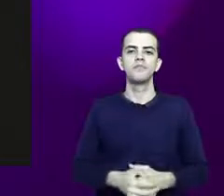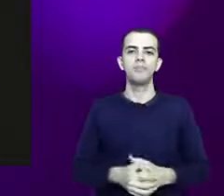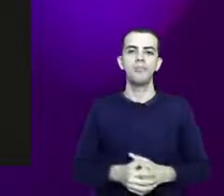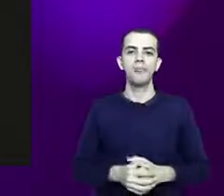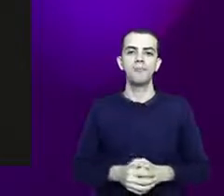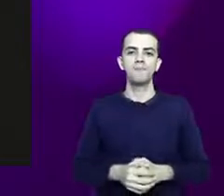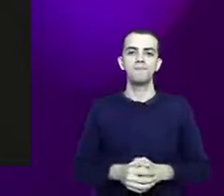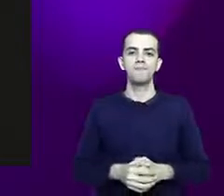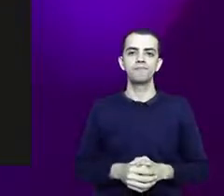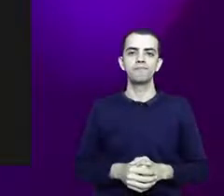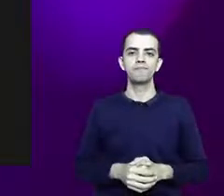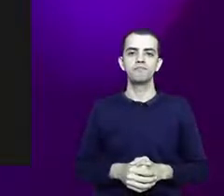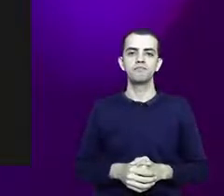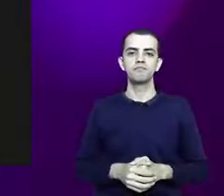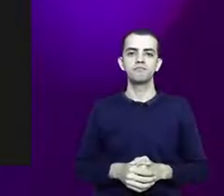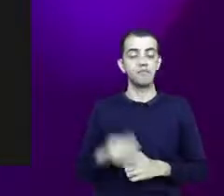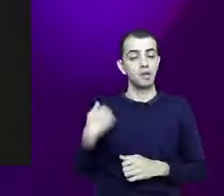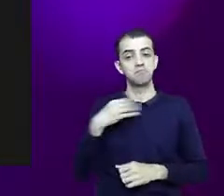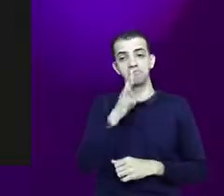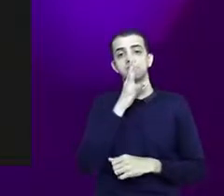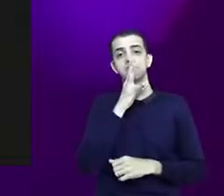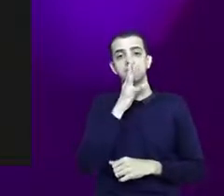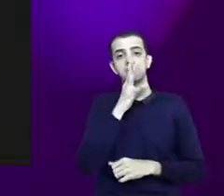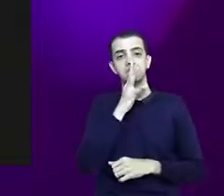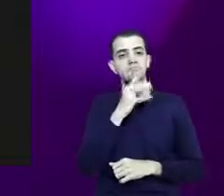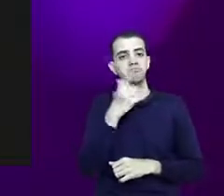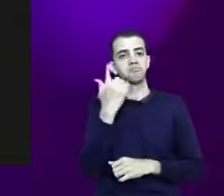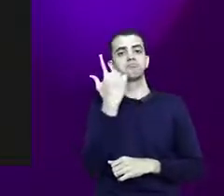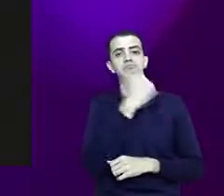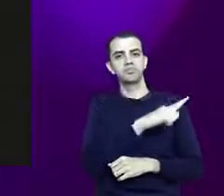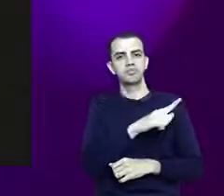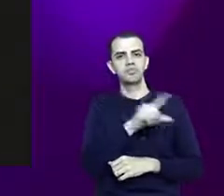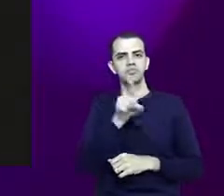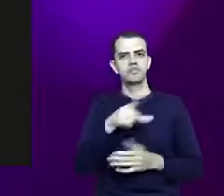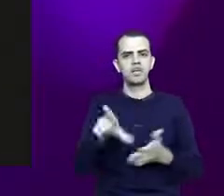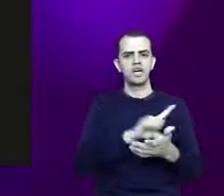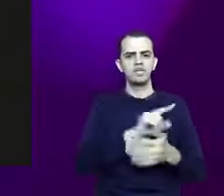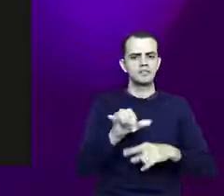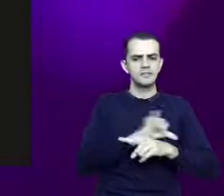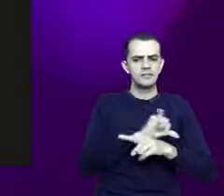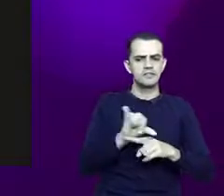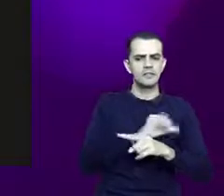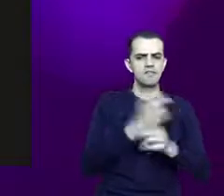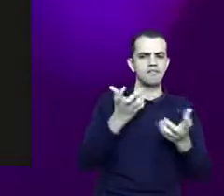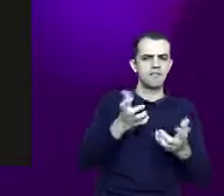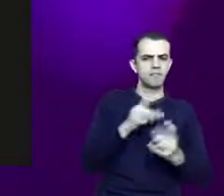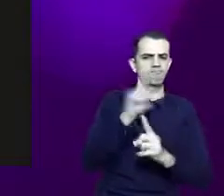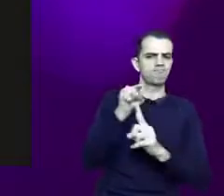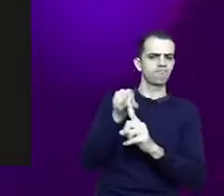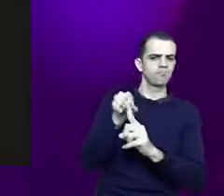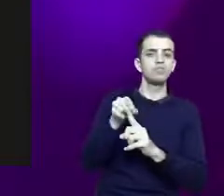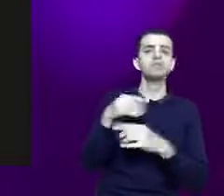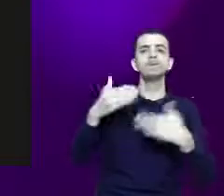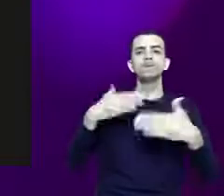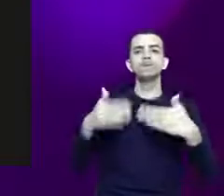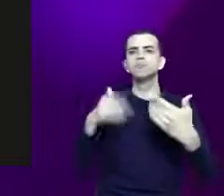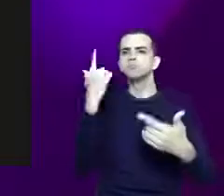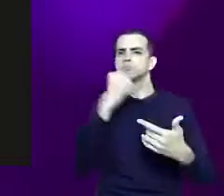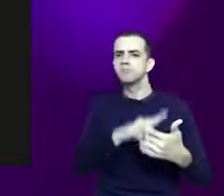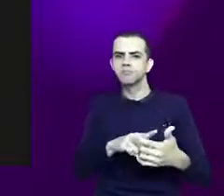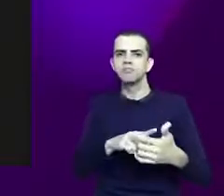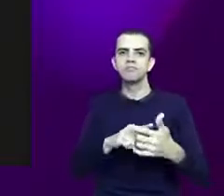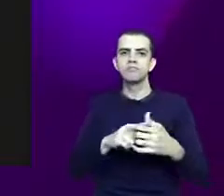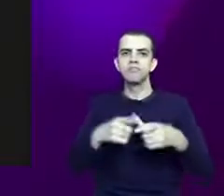Eu acho que você conseguiu um resultado excelente dentro do que você se propôs no planejamento. Você conseguiu um posicionamento